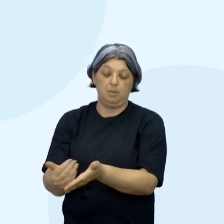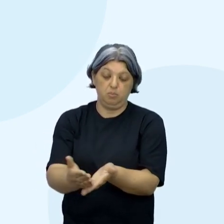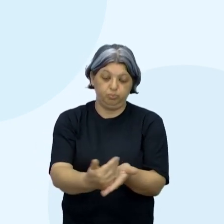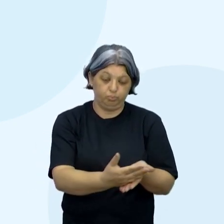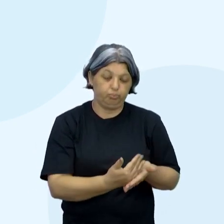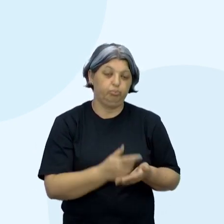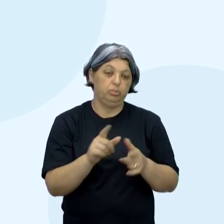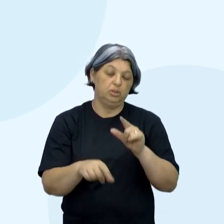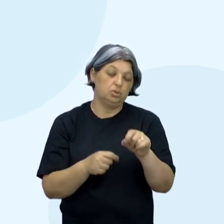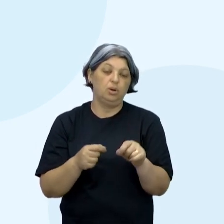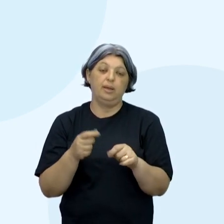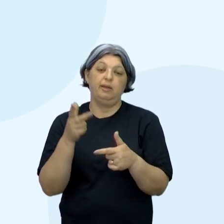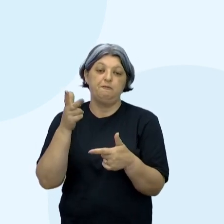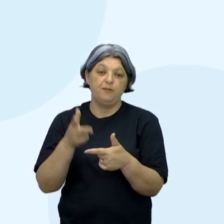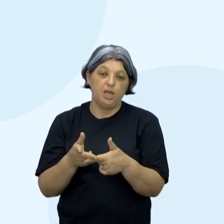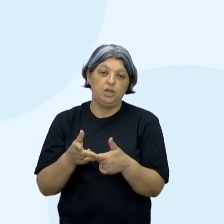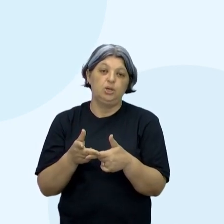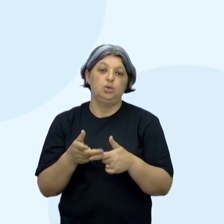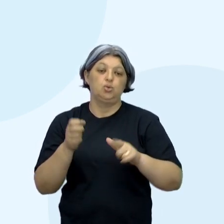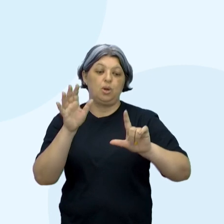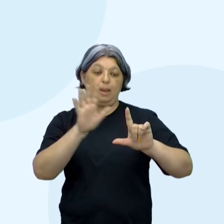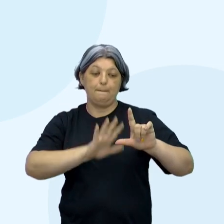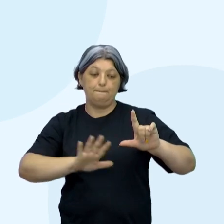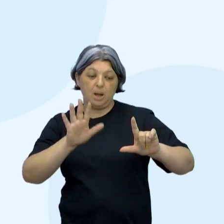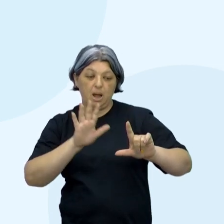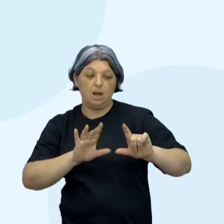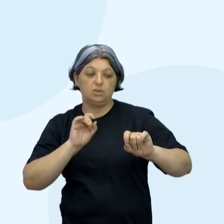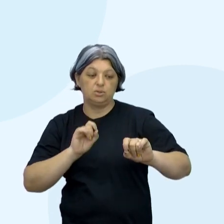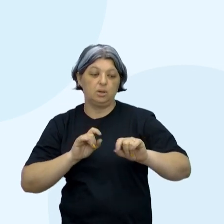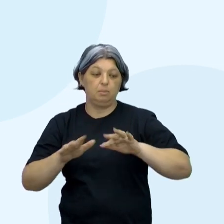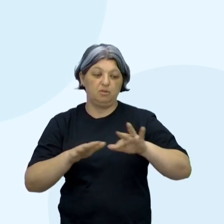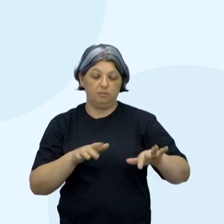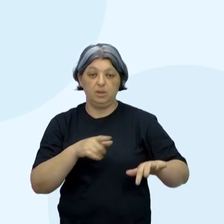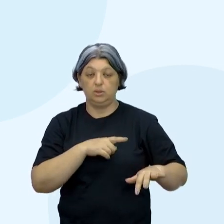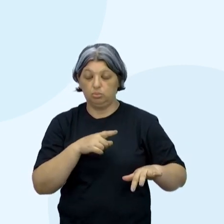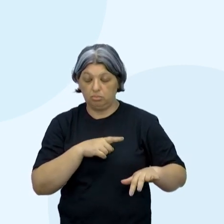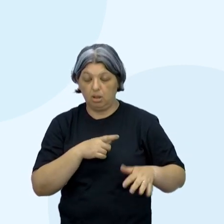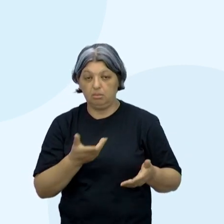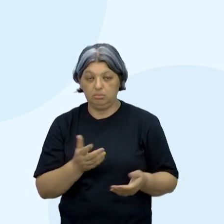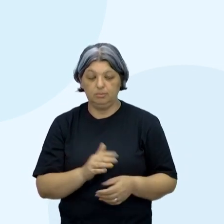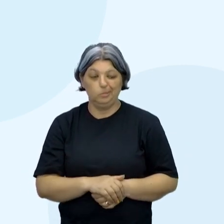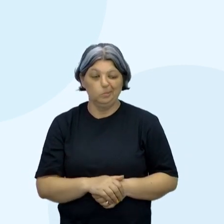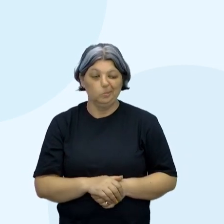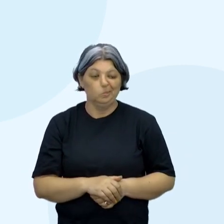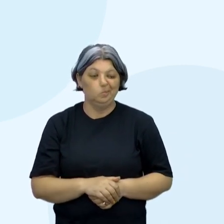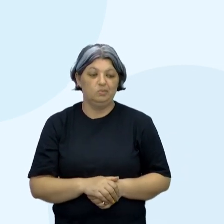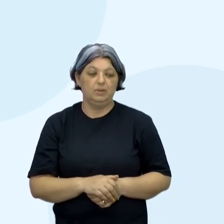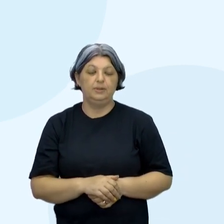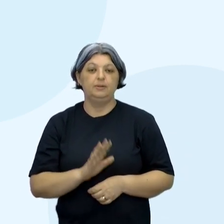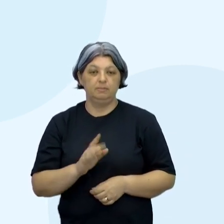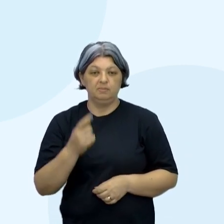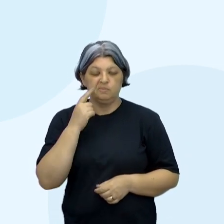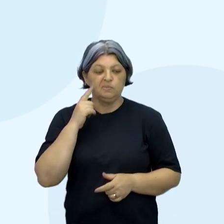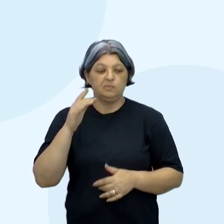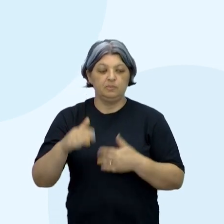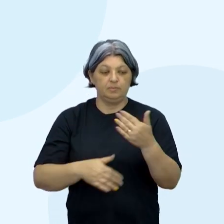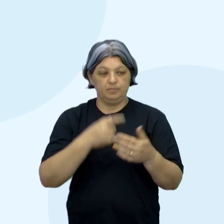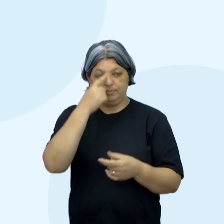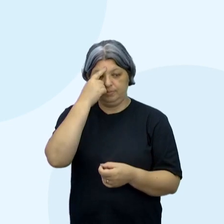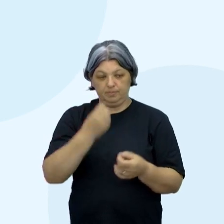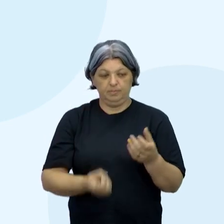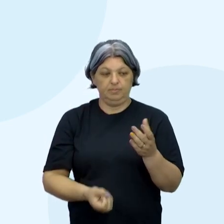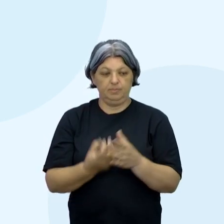qual imagem, qual movimento eu vou desenvolver nessa produção audiovisual, eu já estou contemplando todos esses processos. Eu identifico,